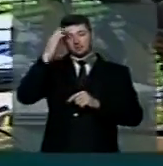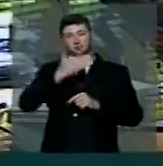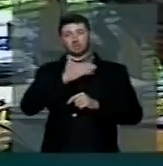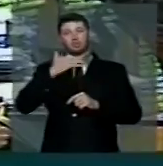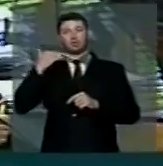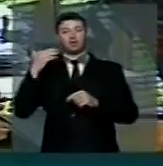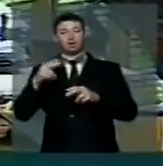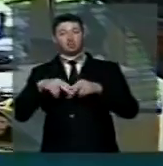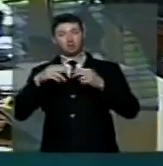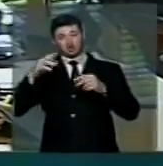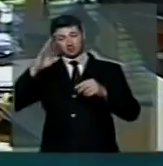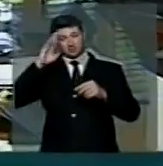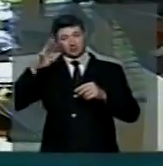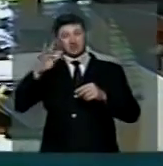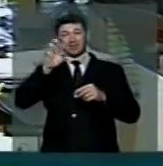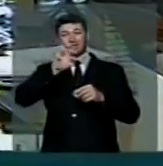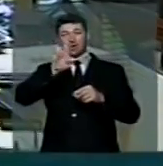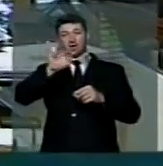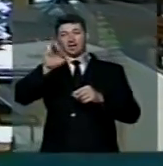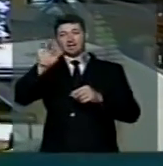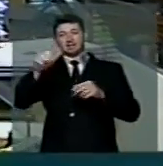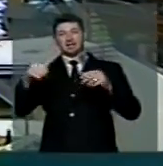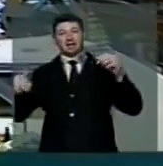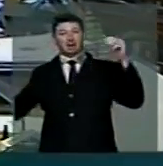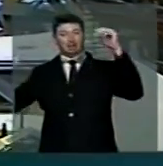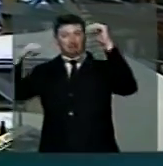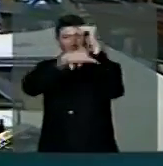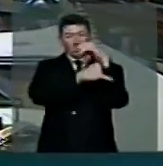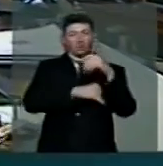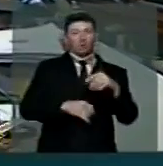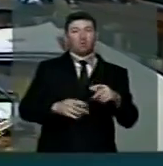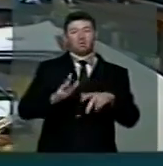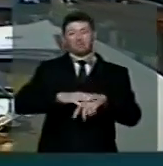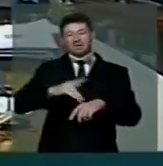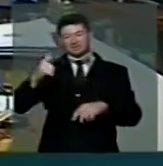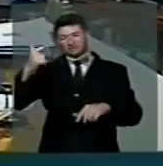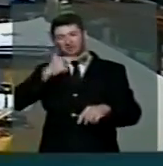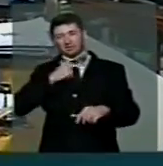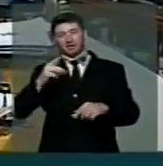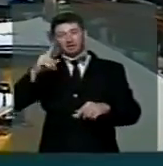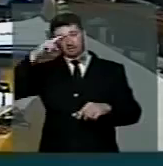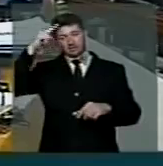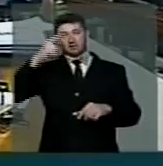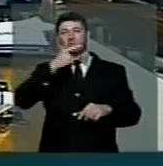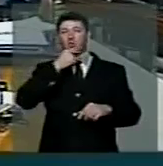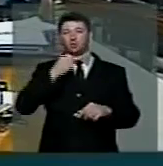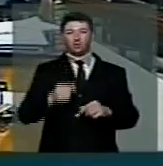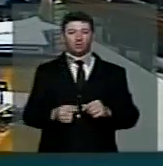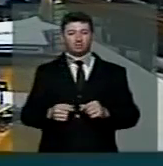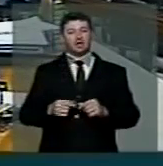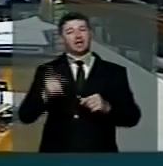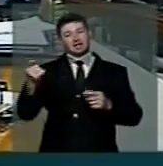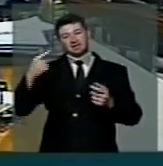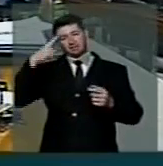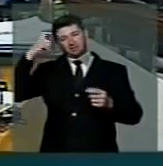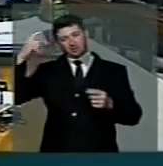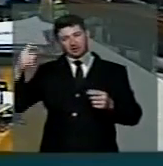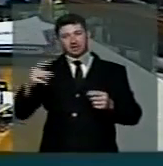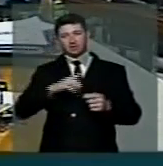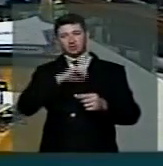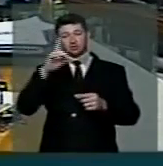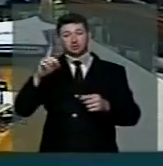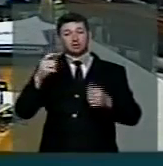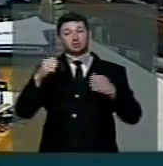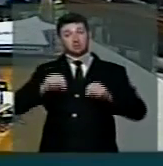mais bestial ataque do terror, a mais torpe e pervertida invenção do homem, estes graves dias cobram empenho